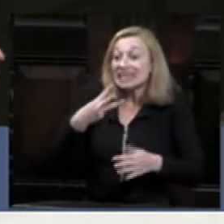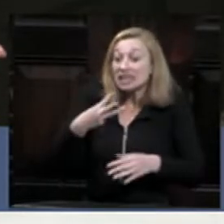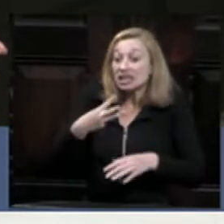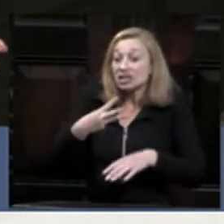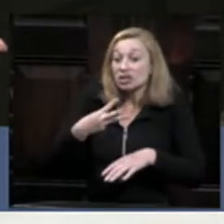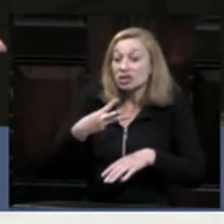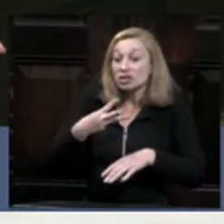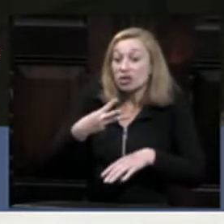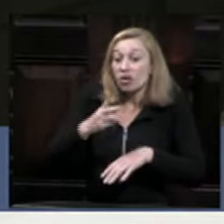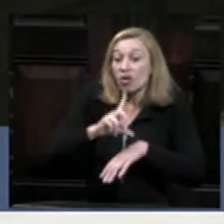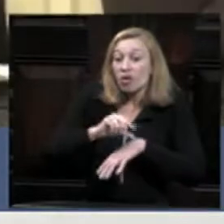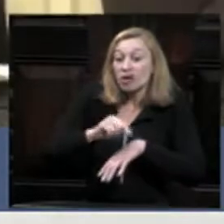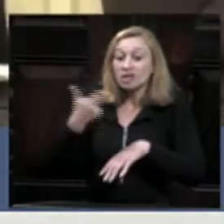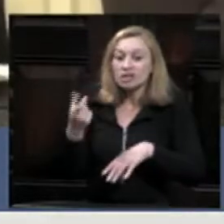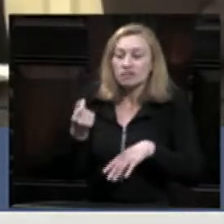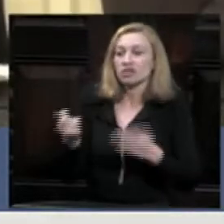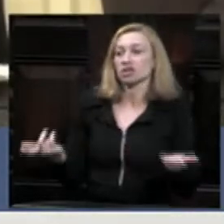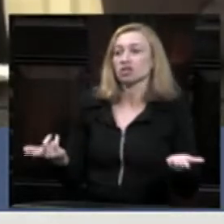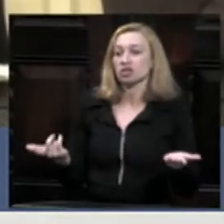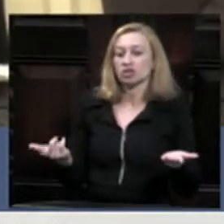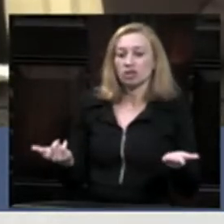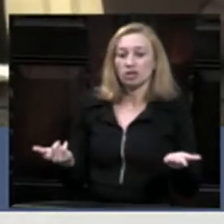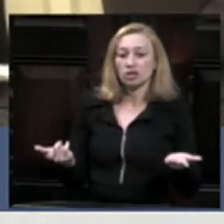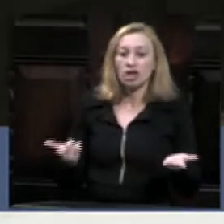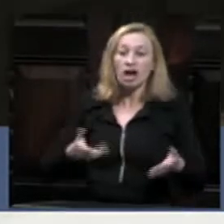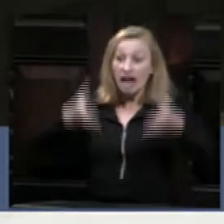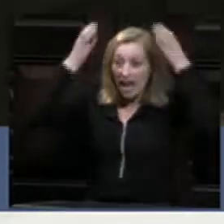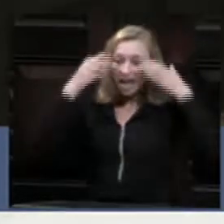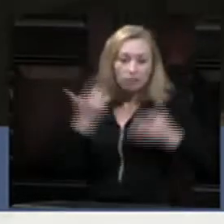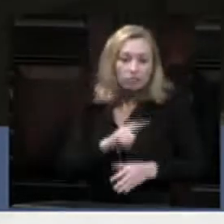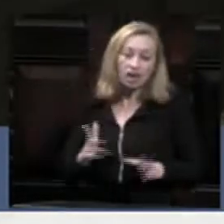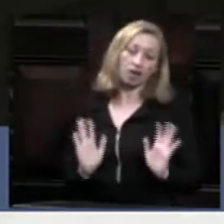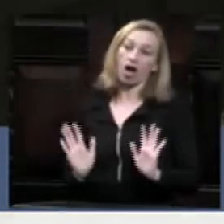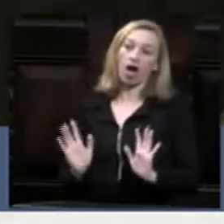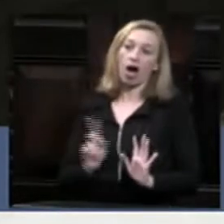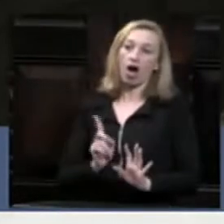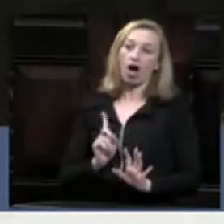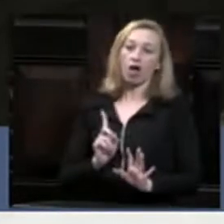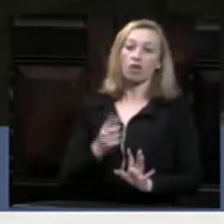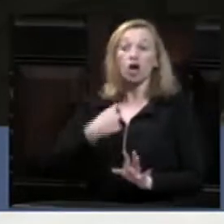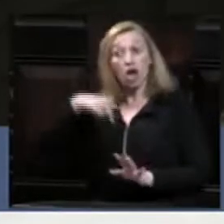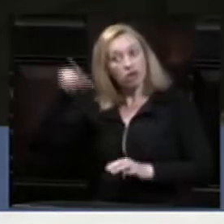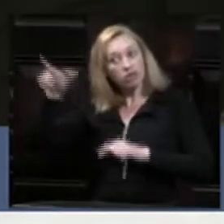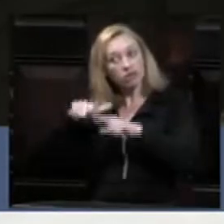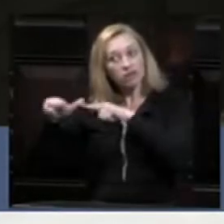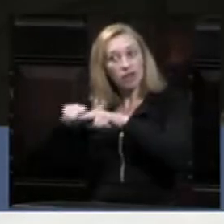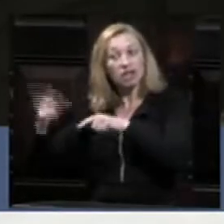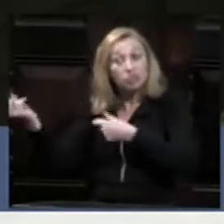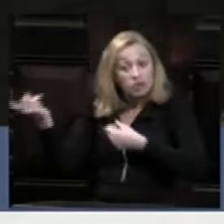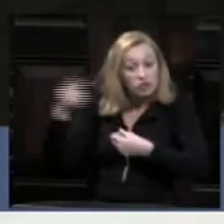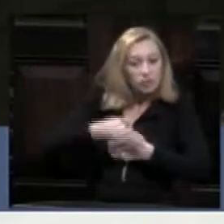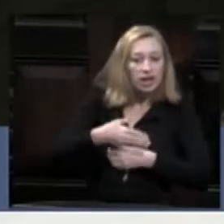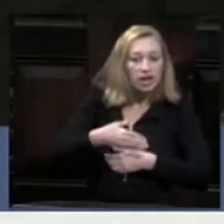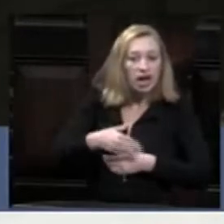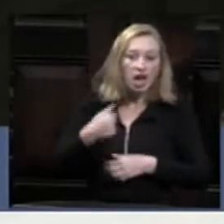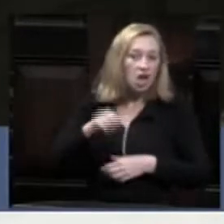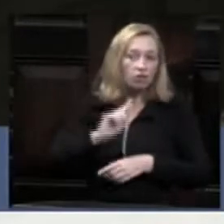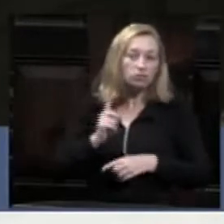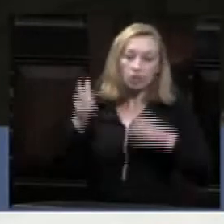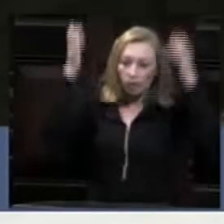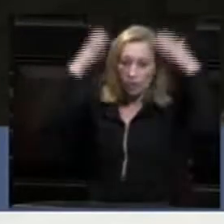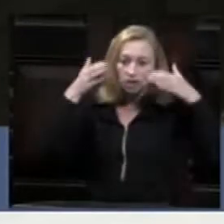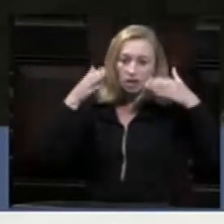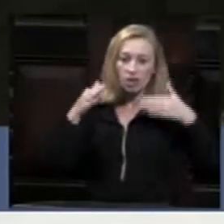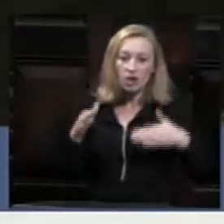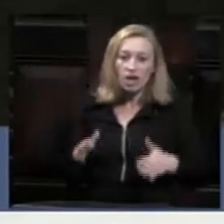3h20. Aqui não tem rei não, deputada. Ah, tem. O senhor pode chegar a hora que o senhor quiser. A senhora também, mas não, aqui... Não, independe disso. Eu não. Estava numa reunião de